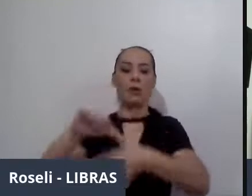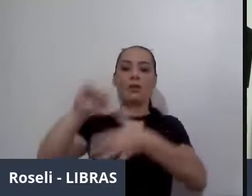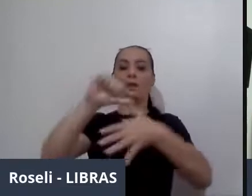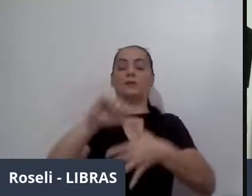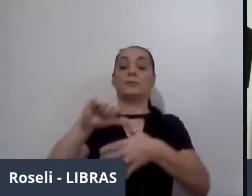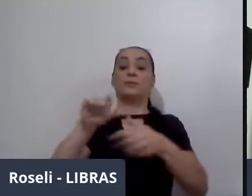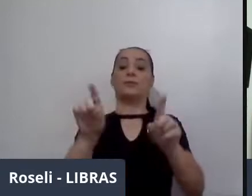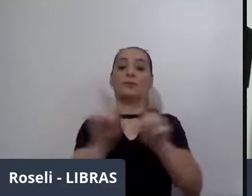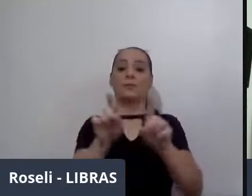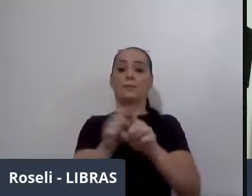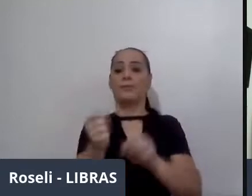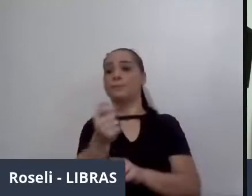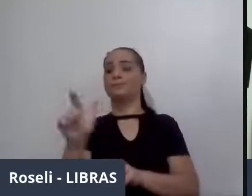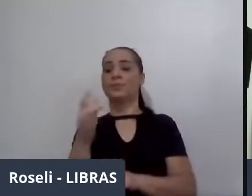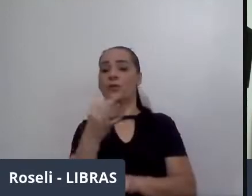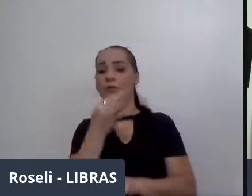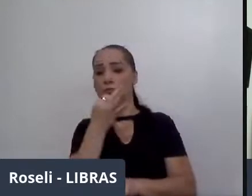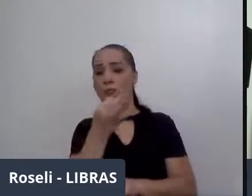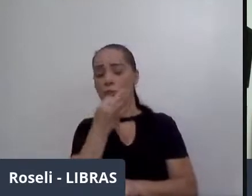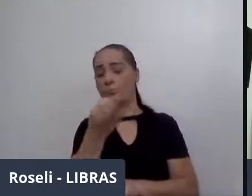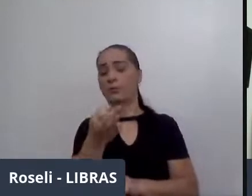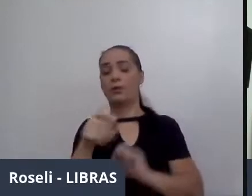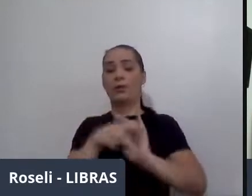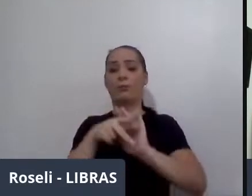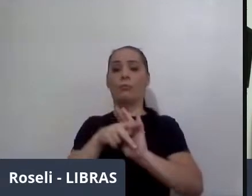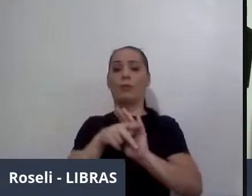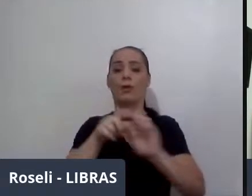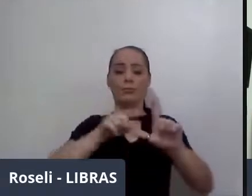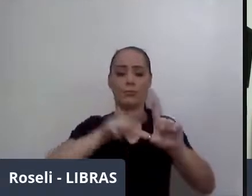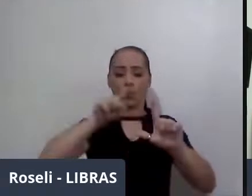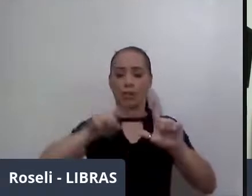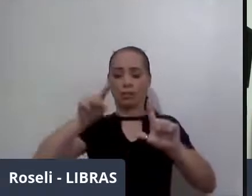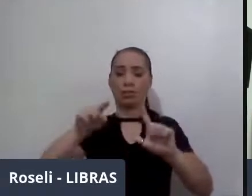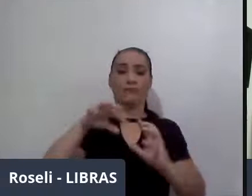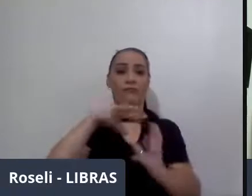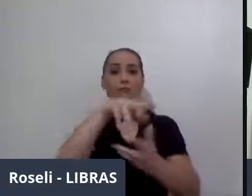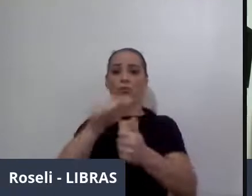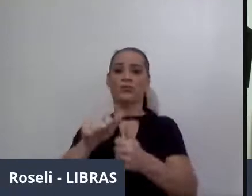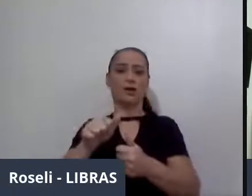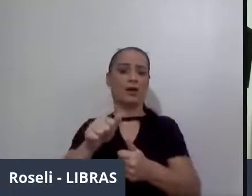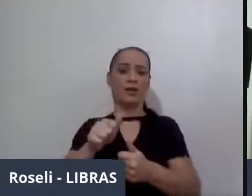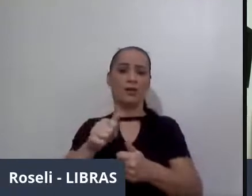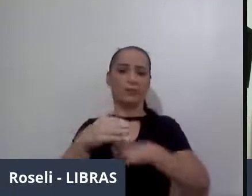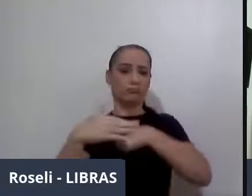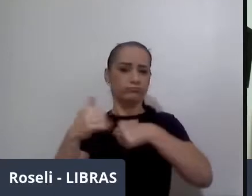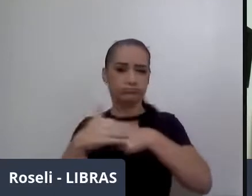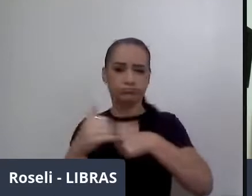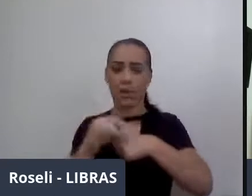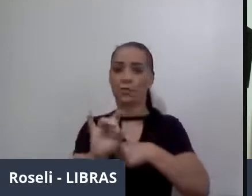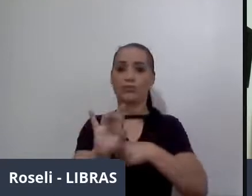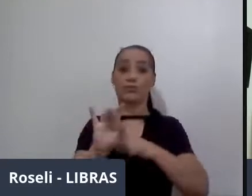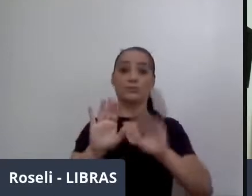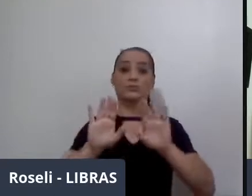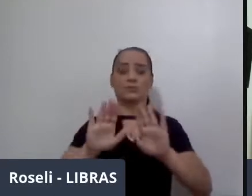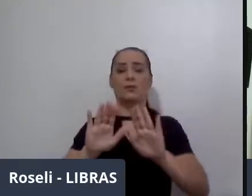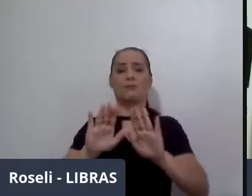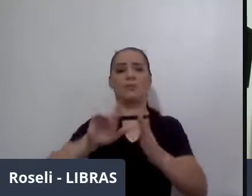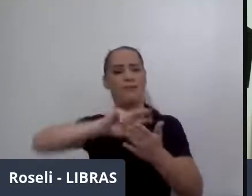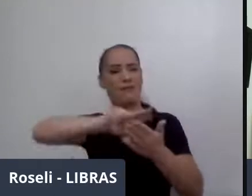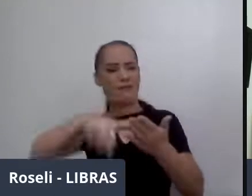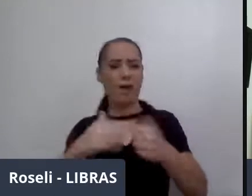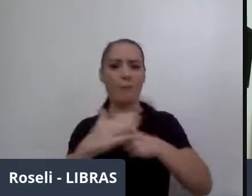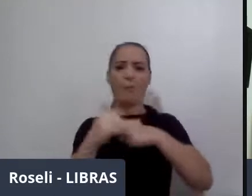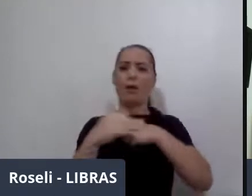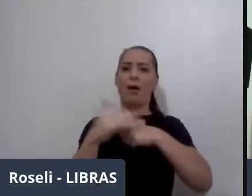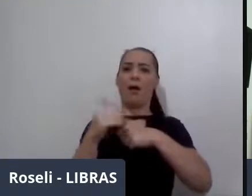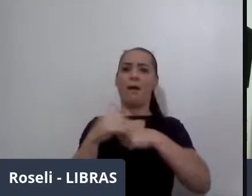aqui a nível mundial. Enfim, é só elogios, mas é tanta tantos elogios que eu não